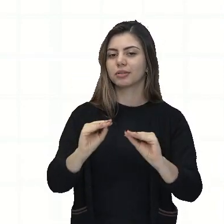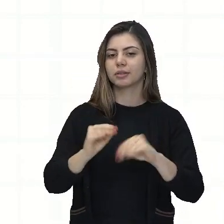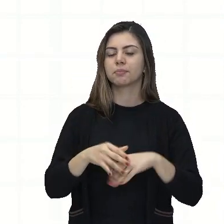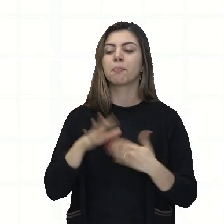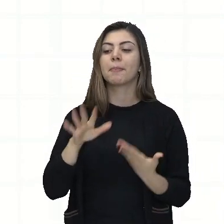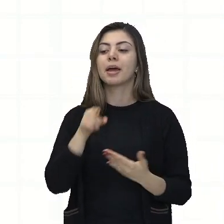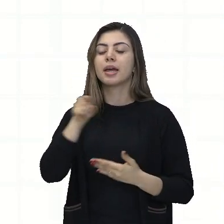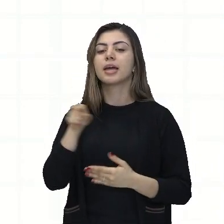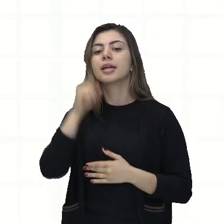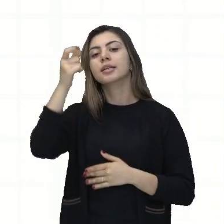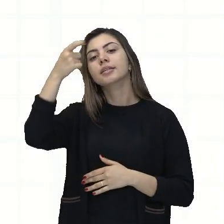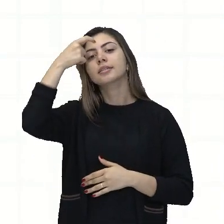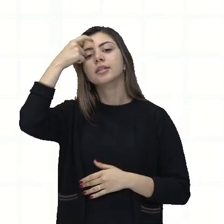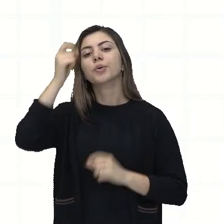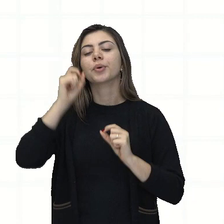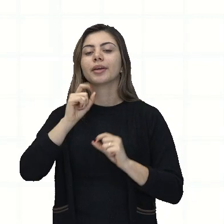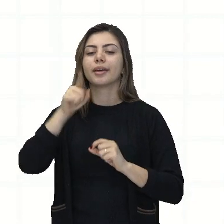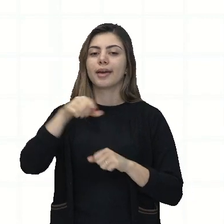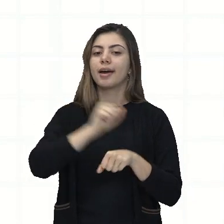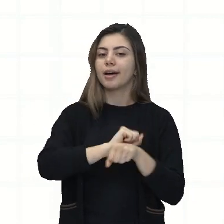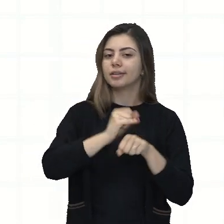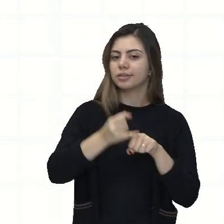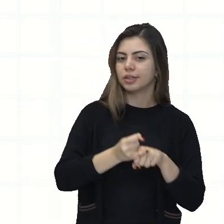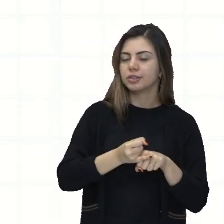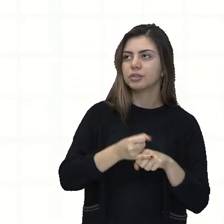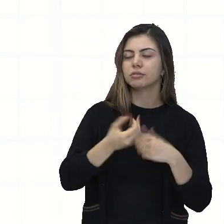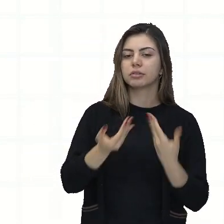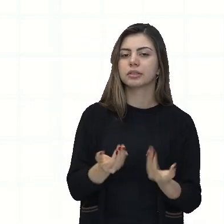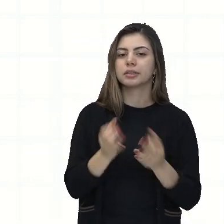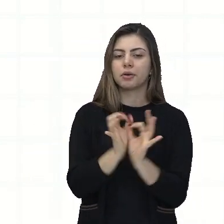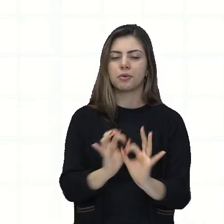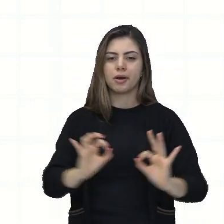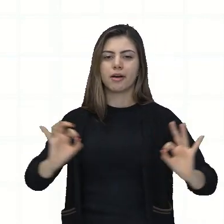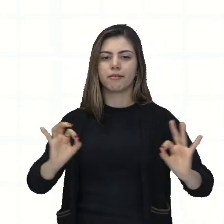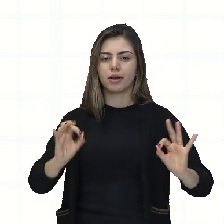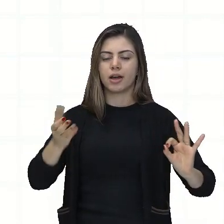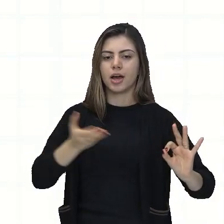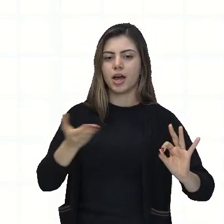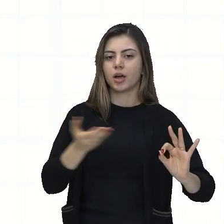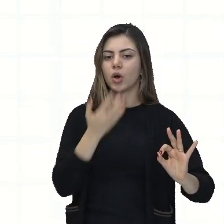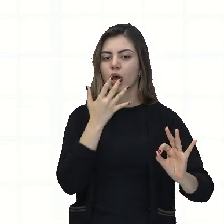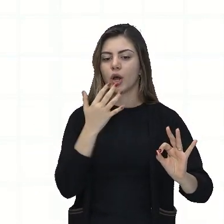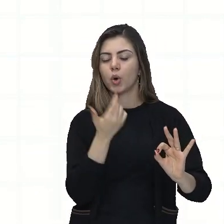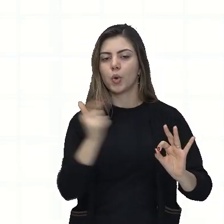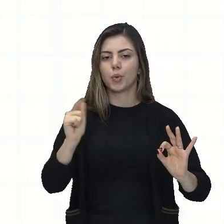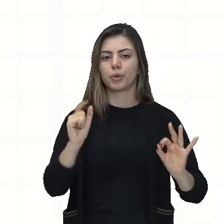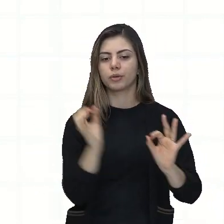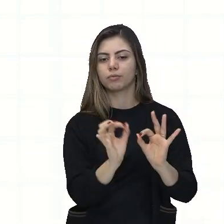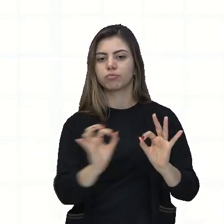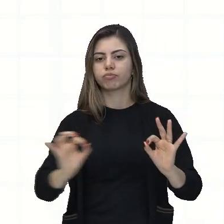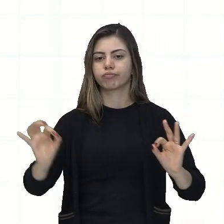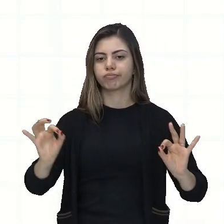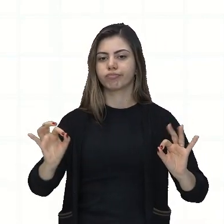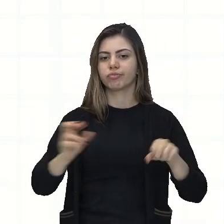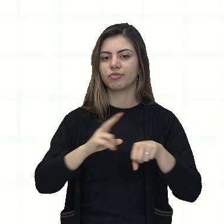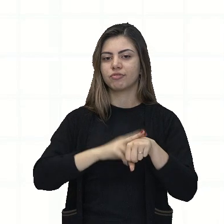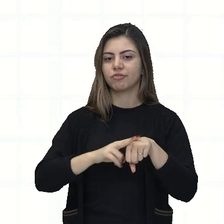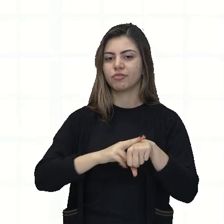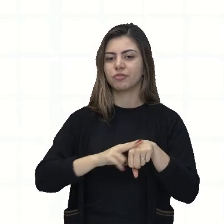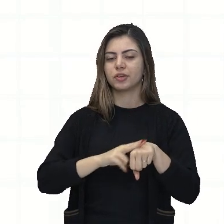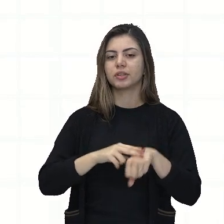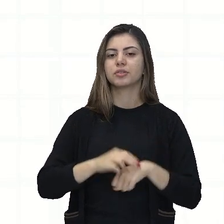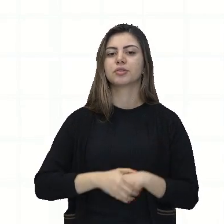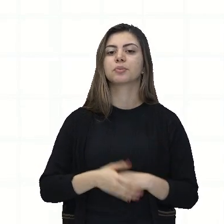Cientes aqui é um adjetivo. E tudo isso aqui, que eu vou marcar de outra cor para a gente conseguir gravar, da importância